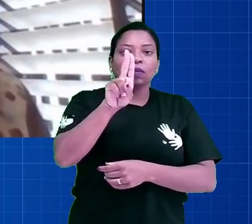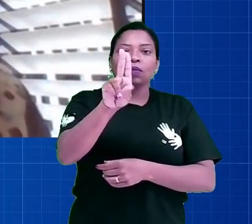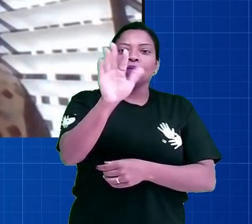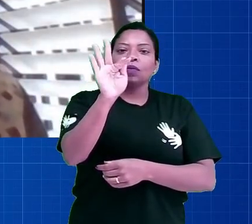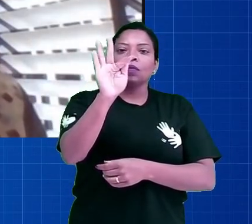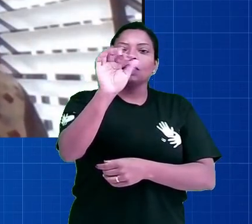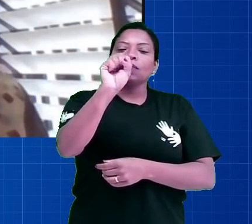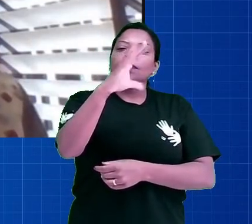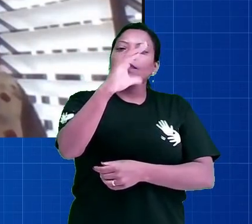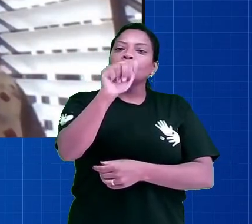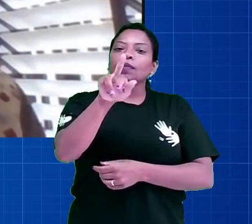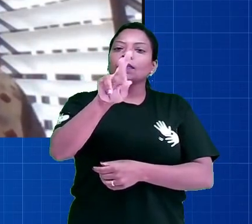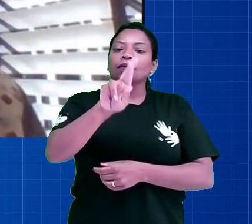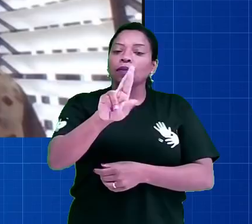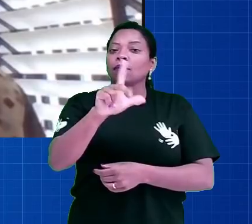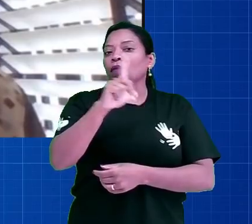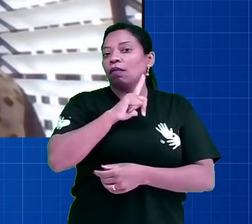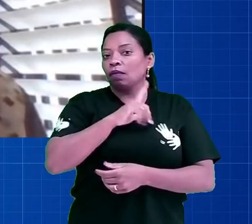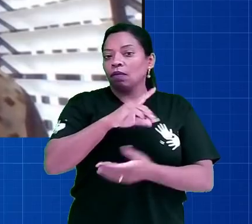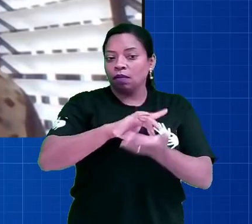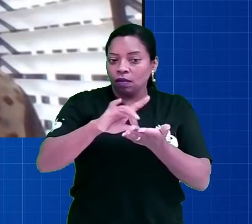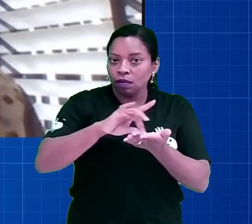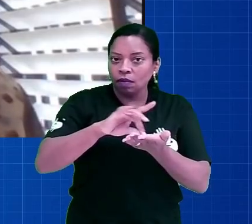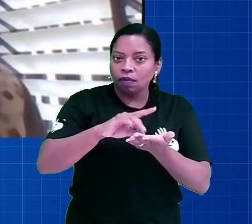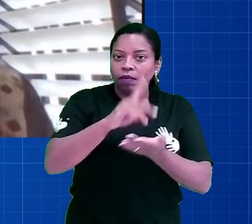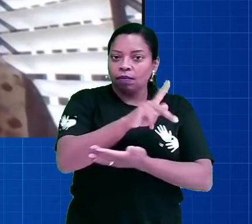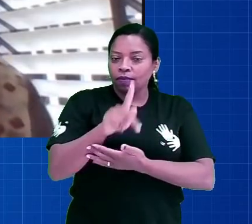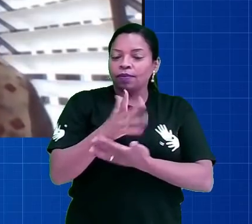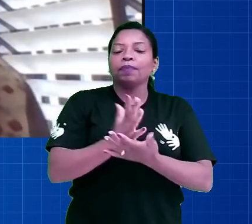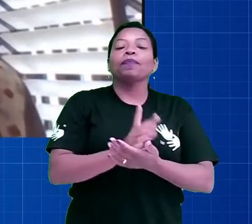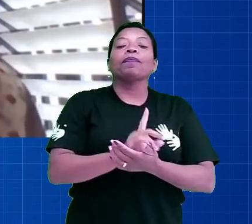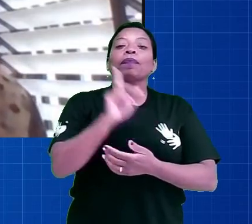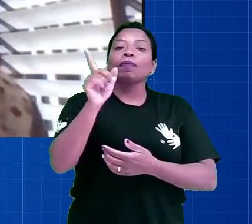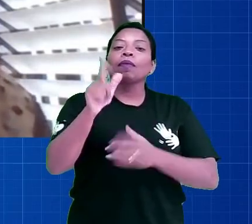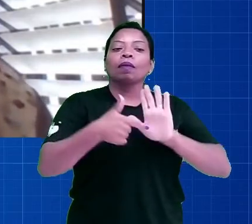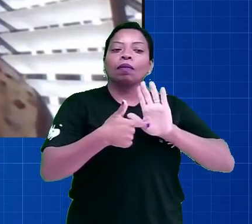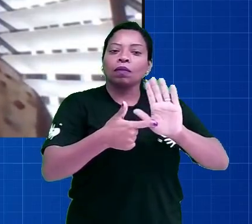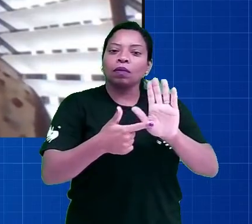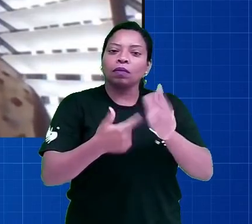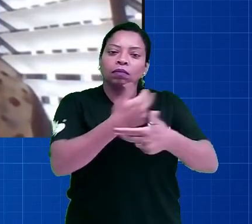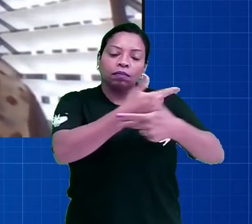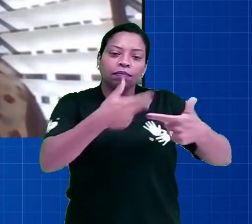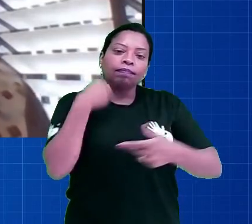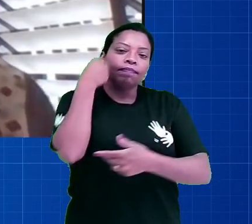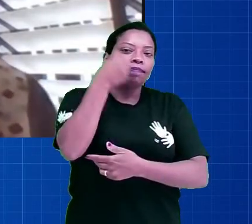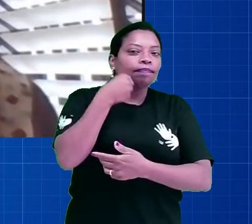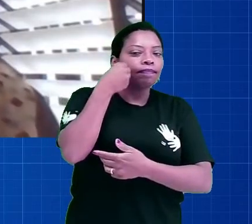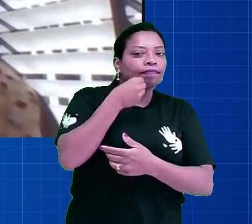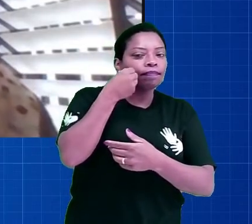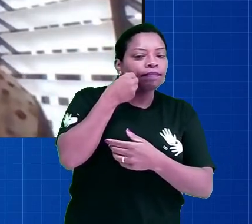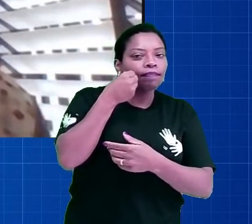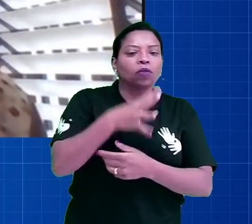tem, pela UFSCar, a professora Iniceia Mendes, que tem um trabalho extraordinário já de décadas sobre coensino, e